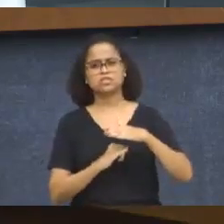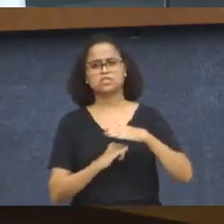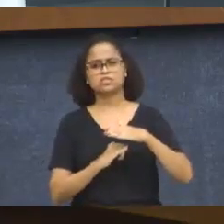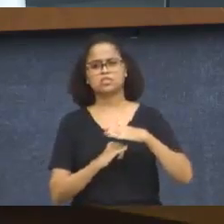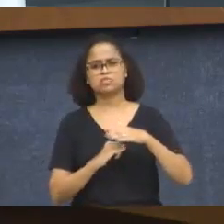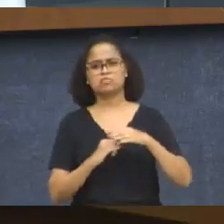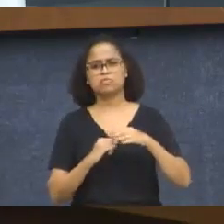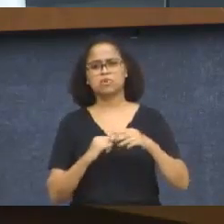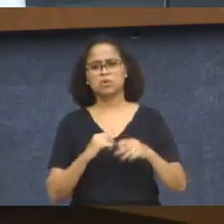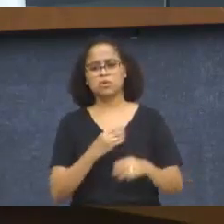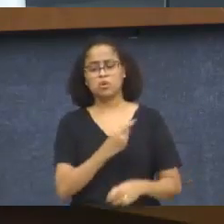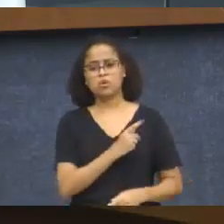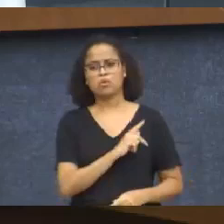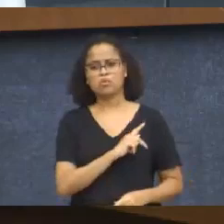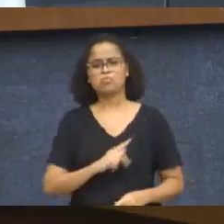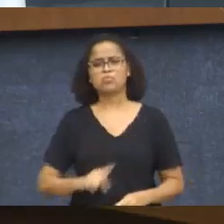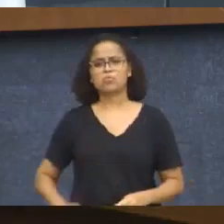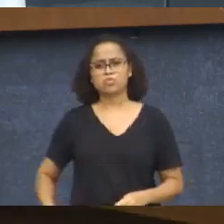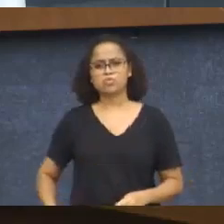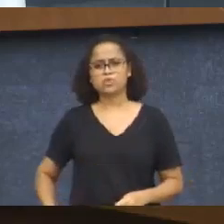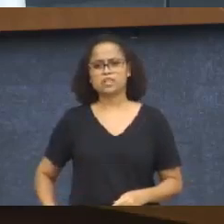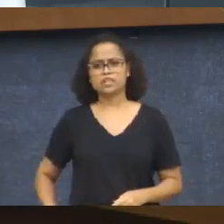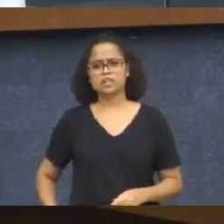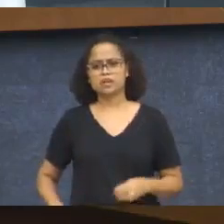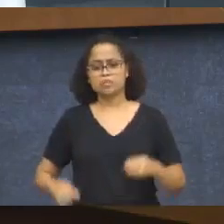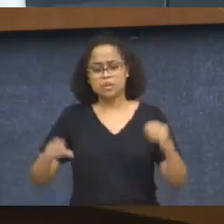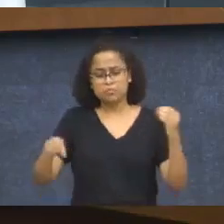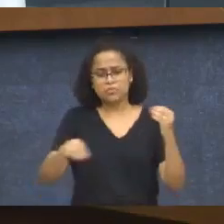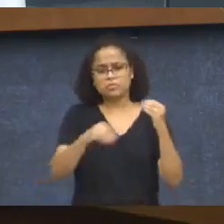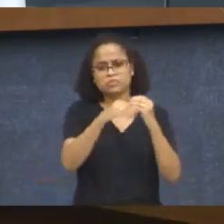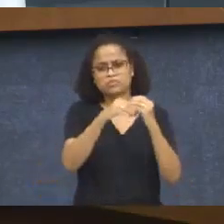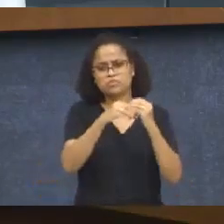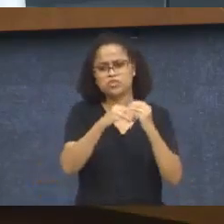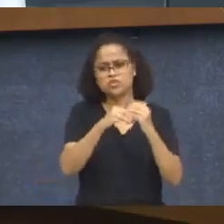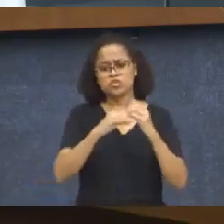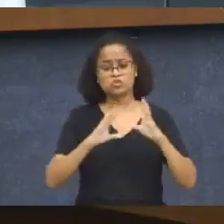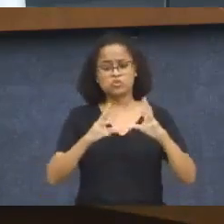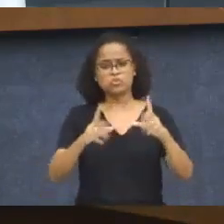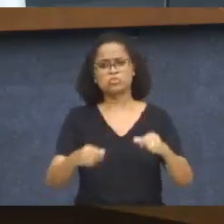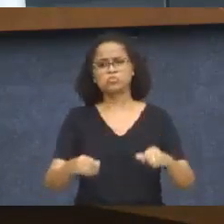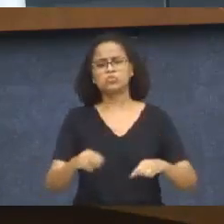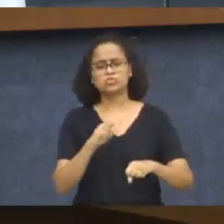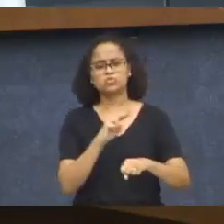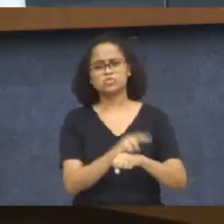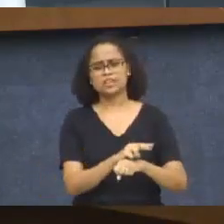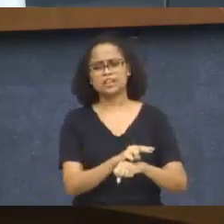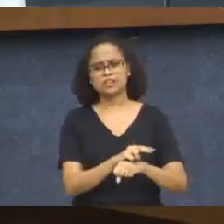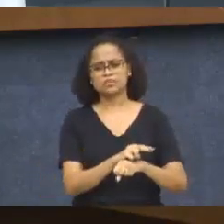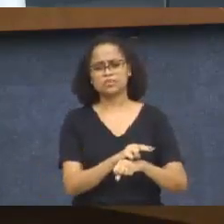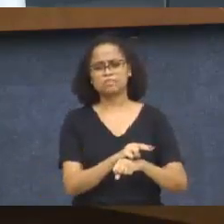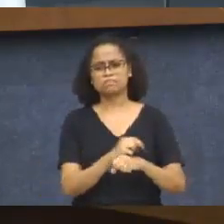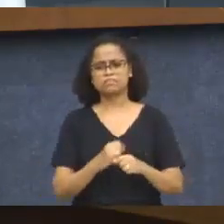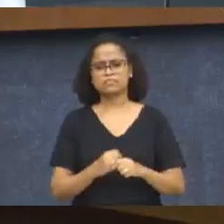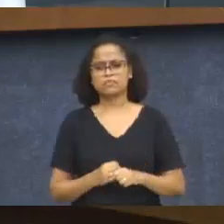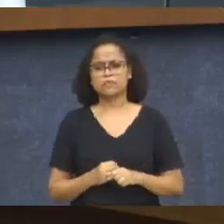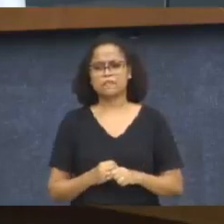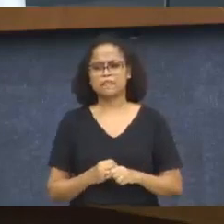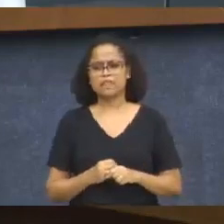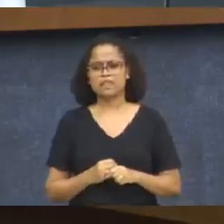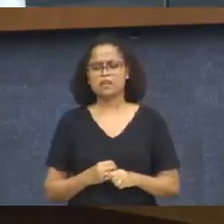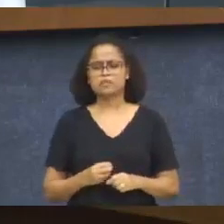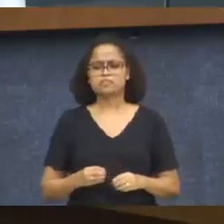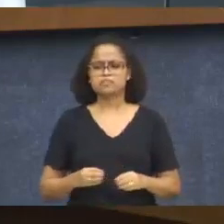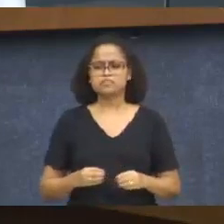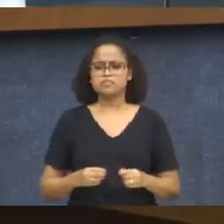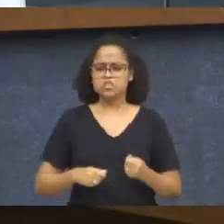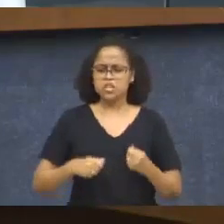a ponto dela poder definir as atribuições de todos os cargos, sendo que as competências do cargo numa instituição